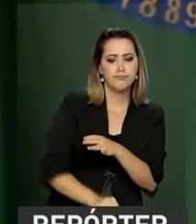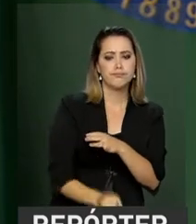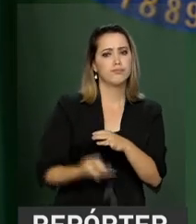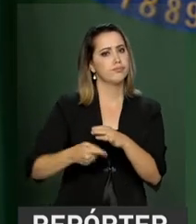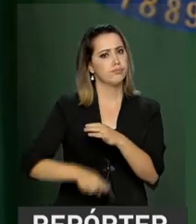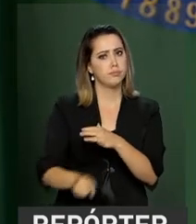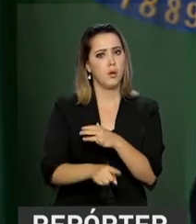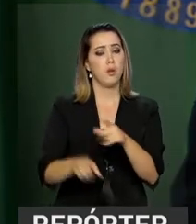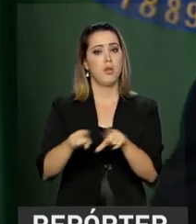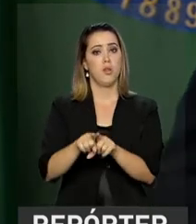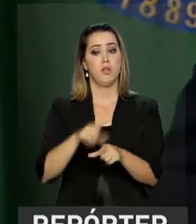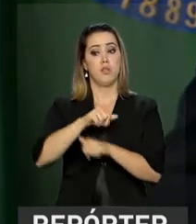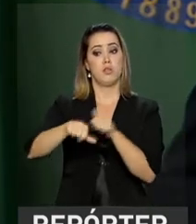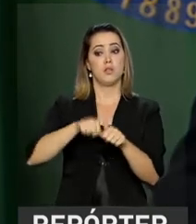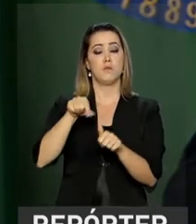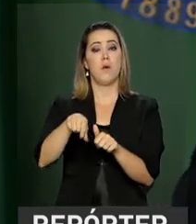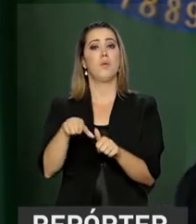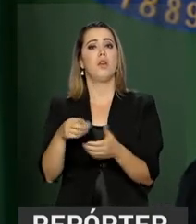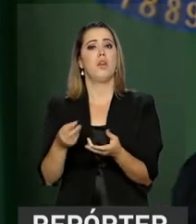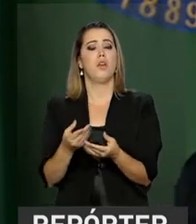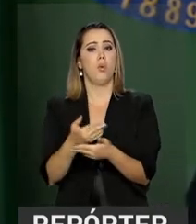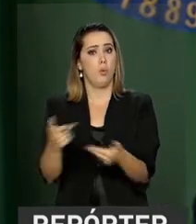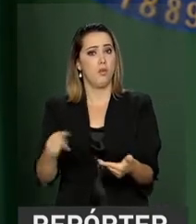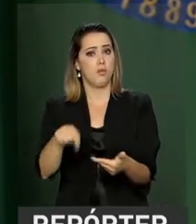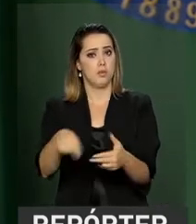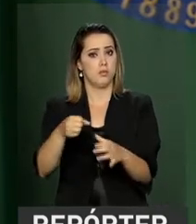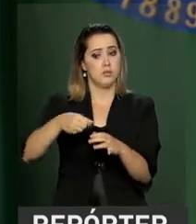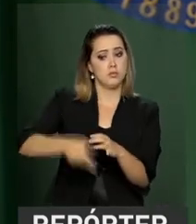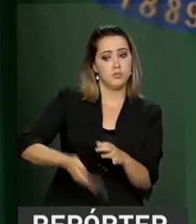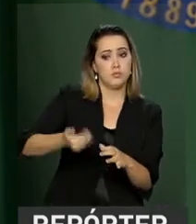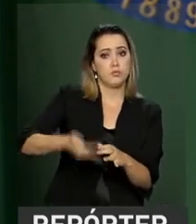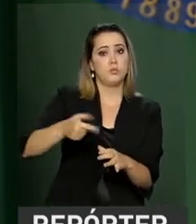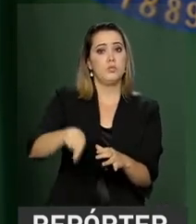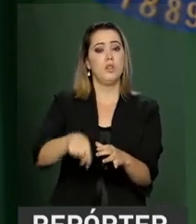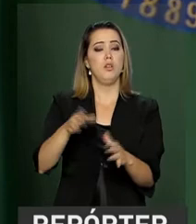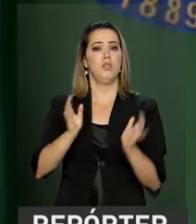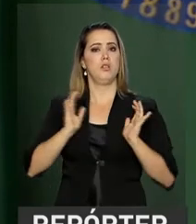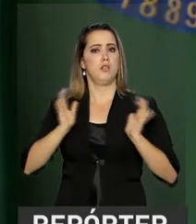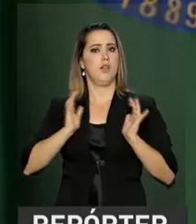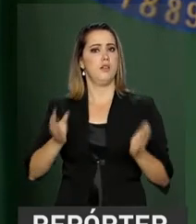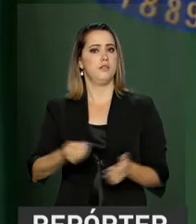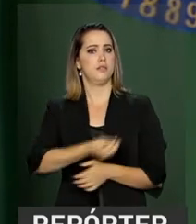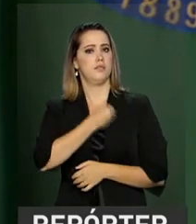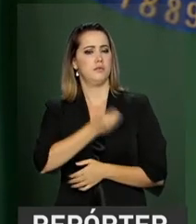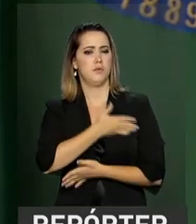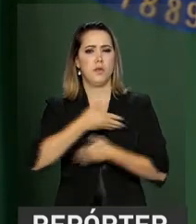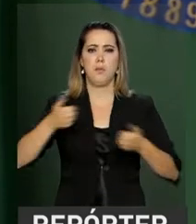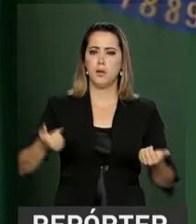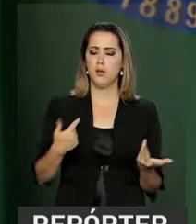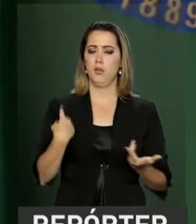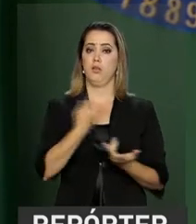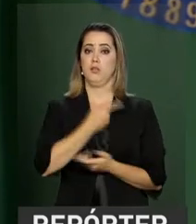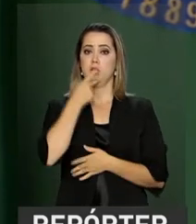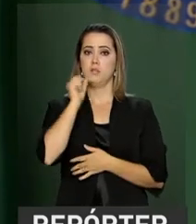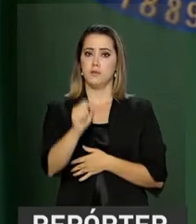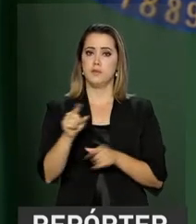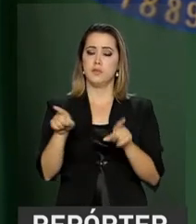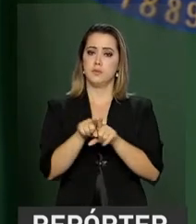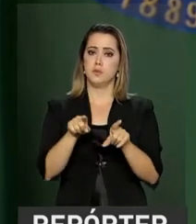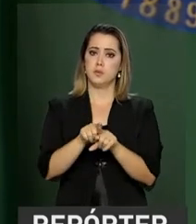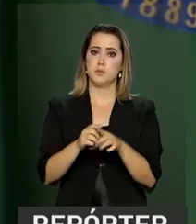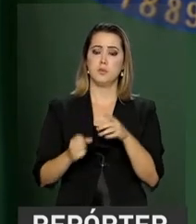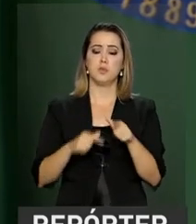minerais e riqueza e bem estar e estamos falando de um setor que emprega